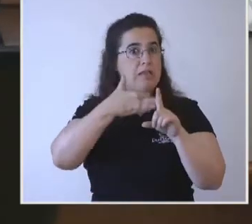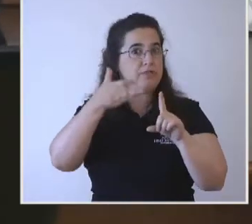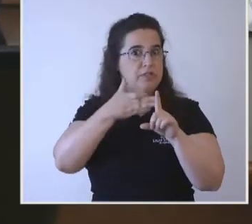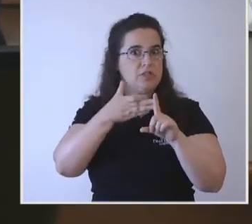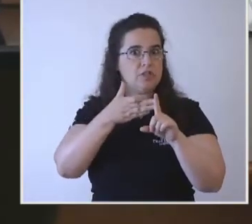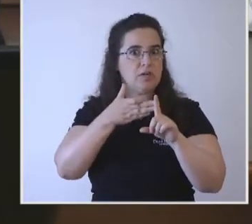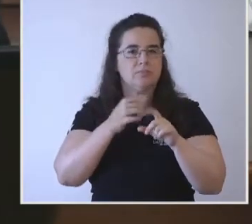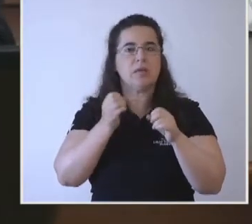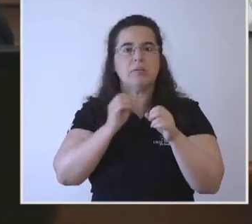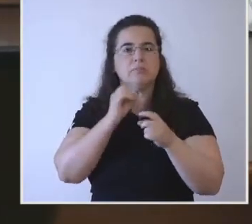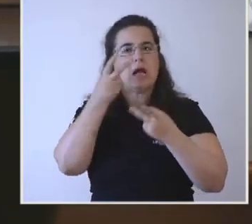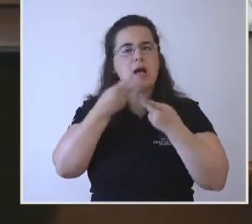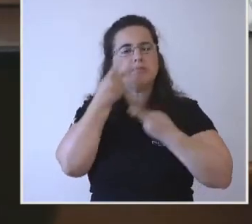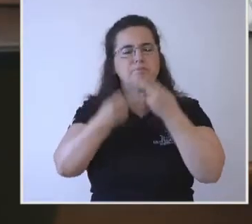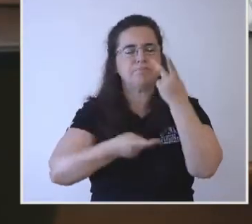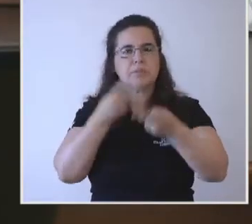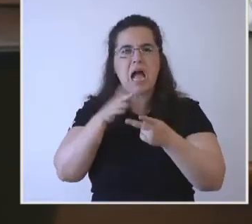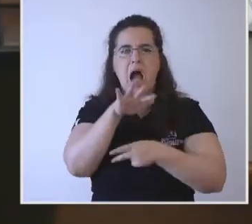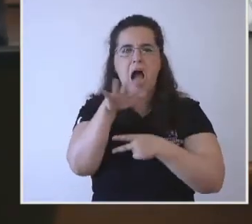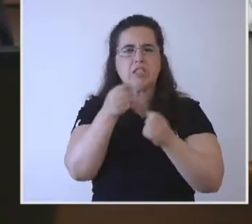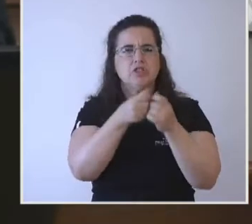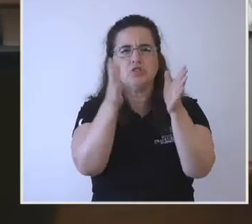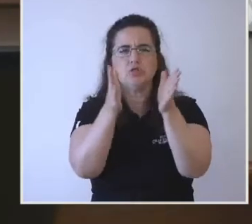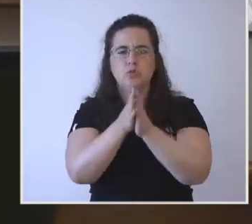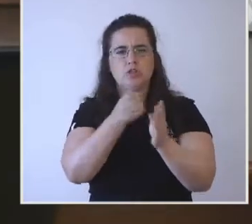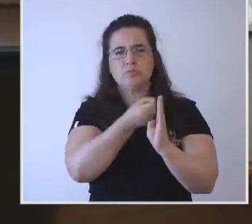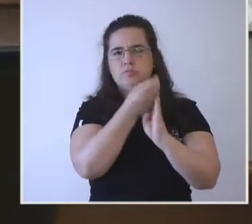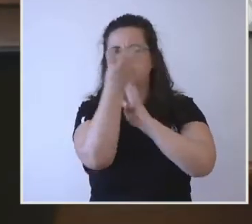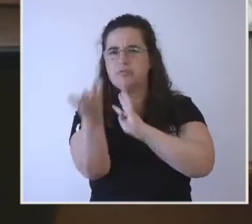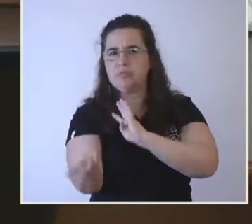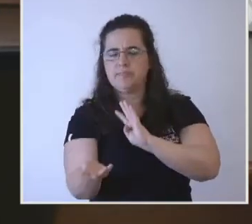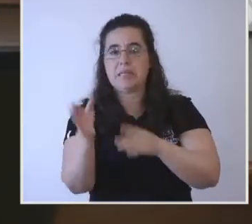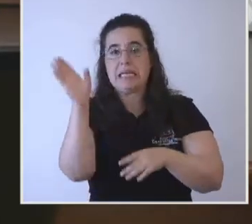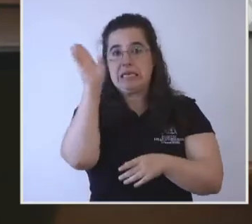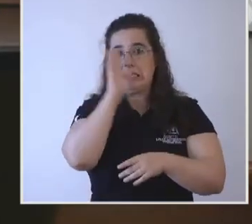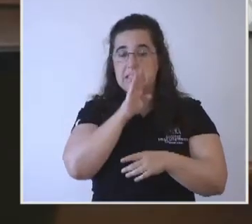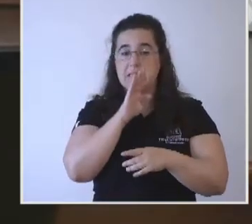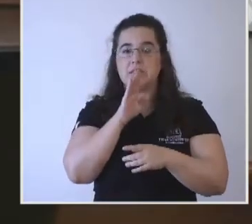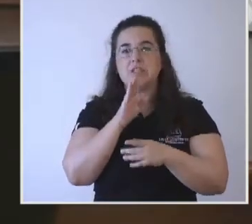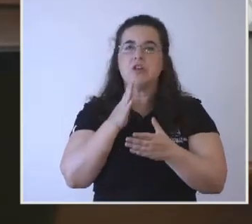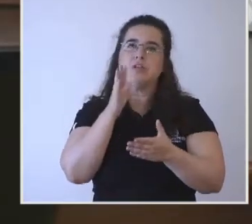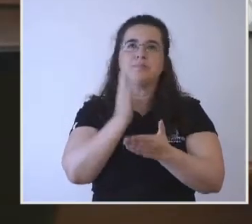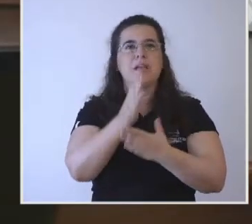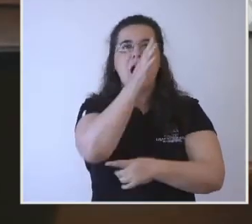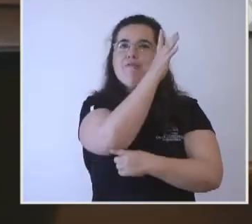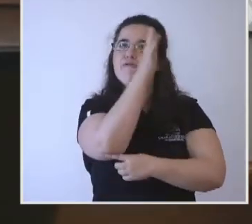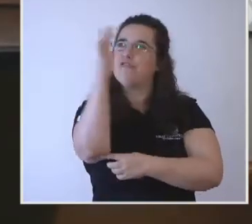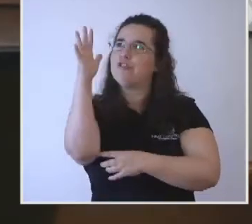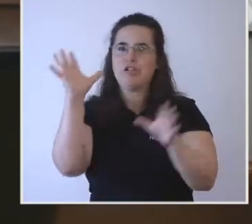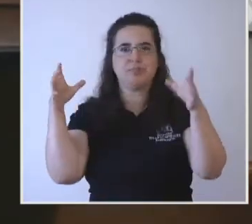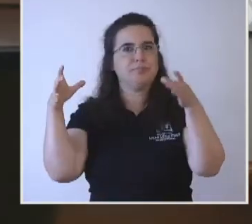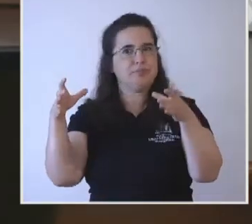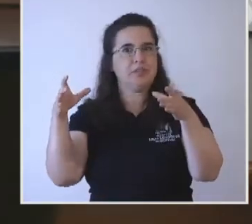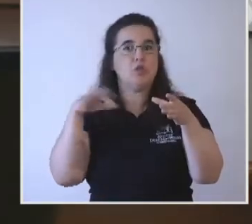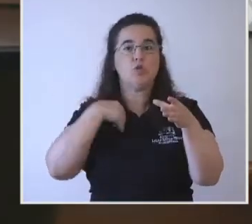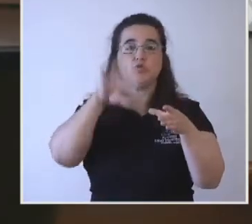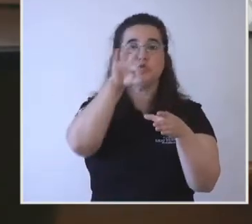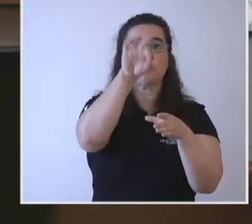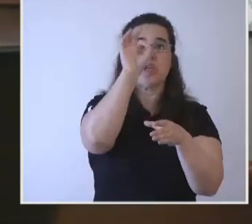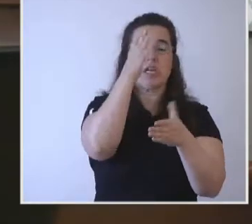áreas. Se uma área só, se só parte da floresta, mostra que